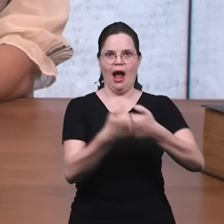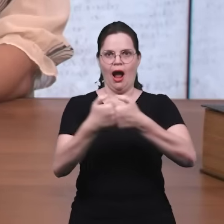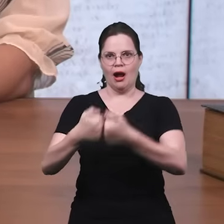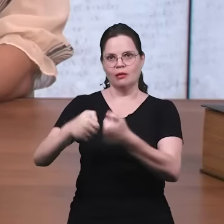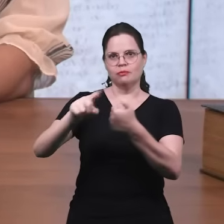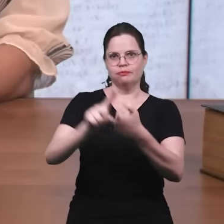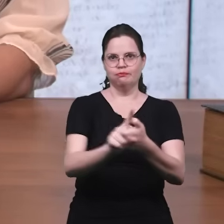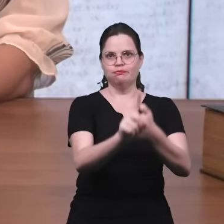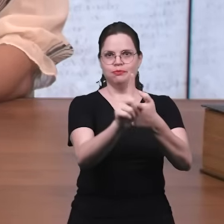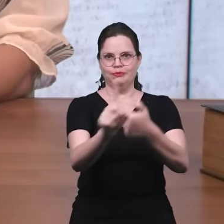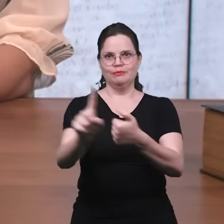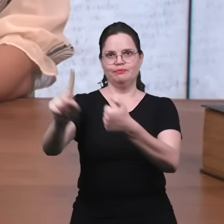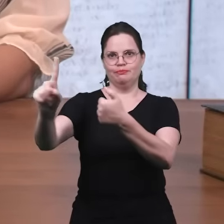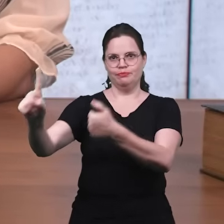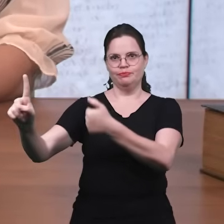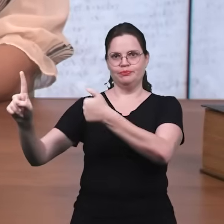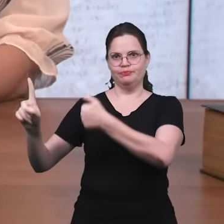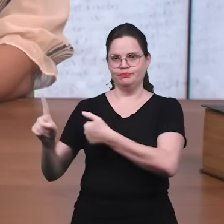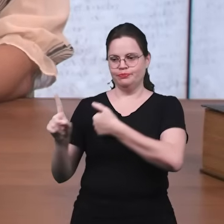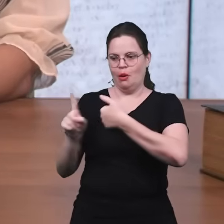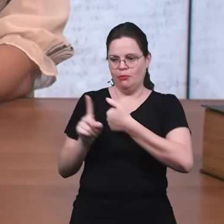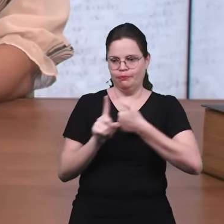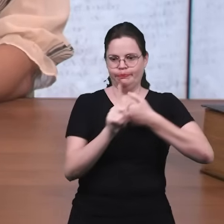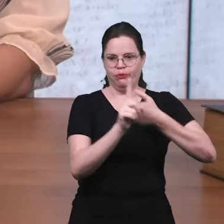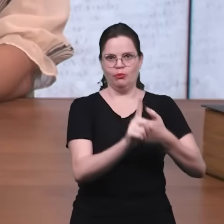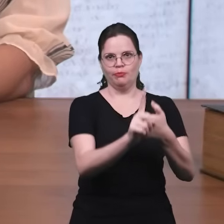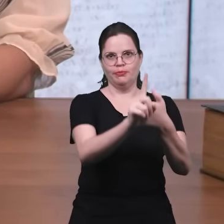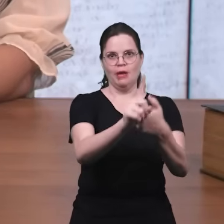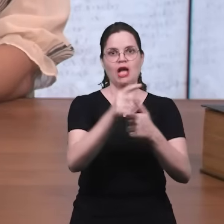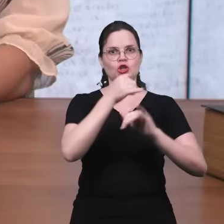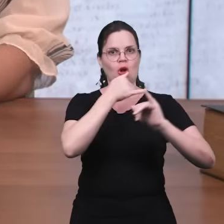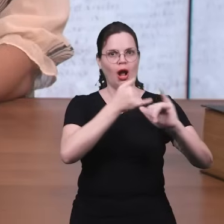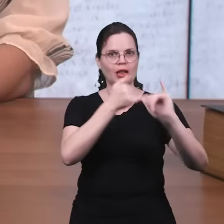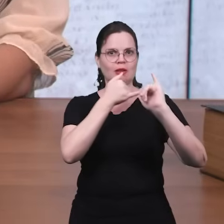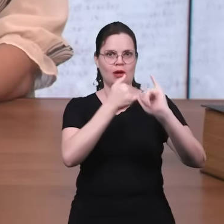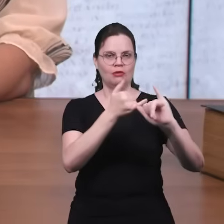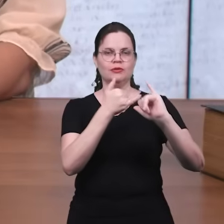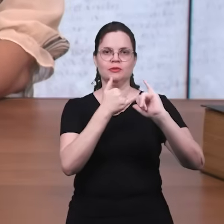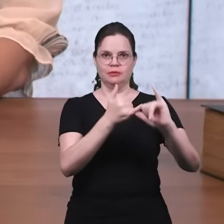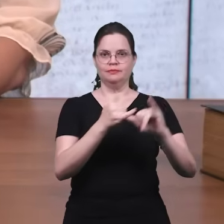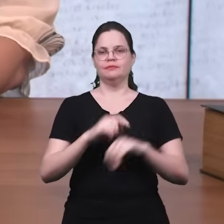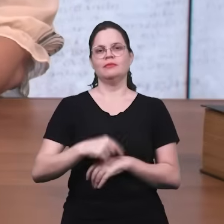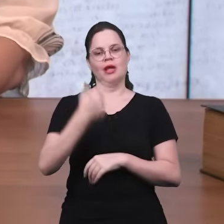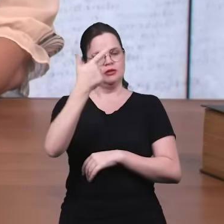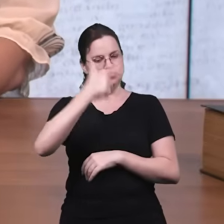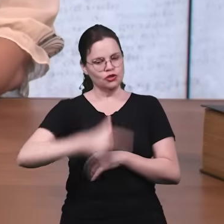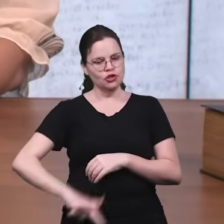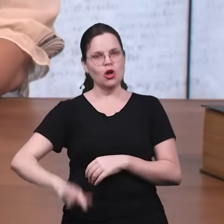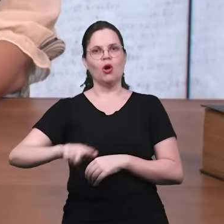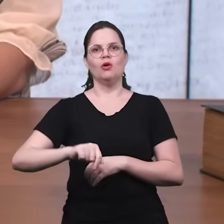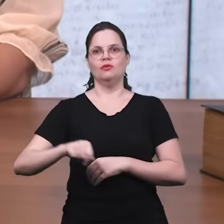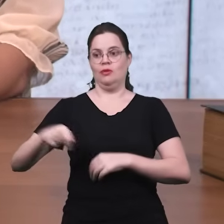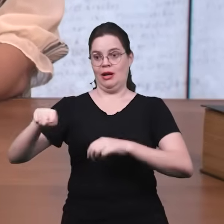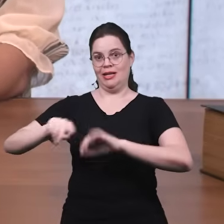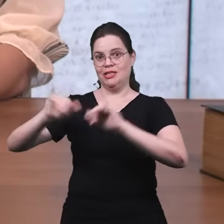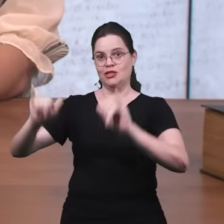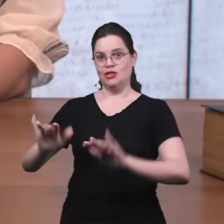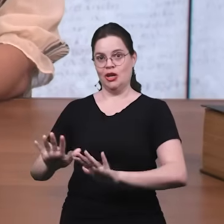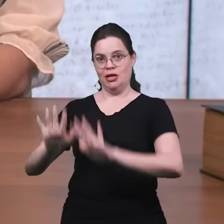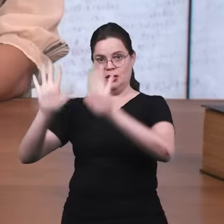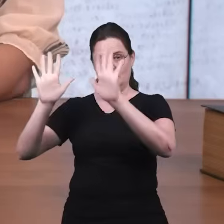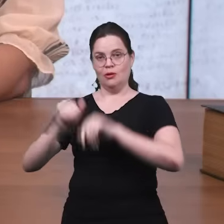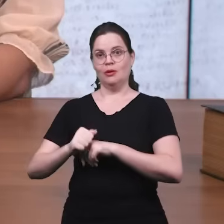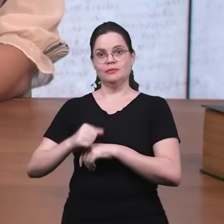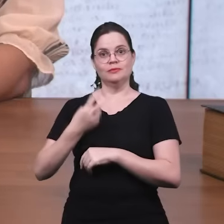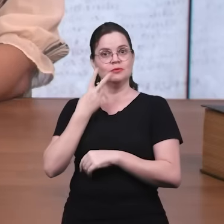iam andando e tocando as buzinas. Assim rodearam outra vez a cidade no